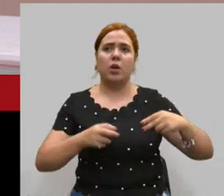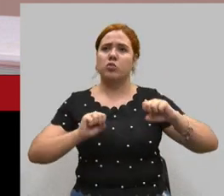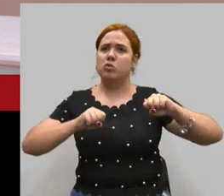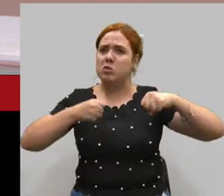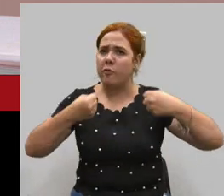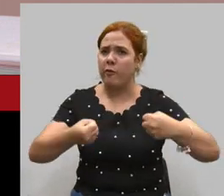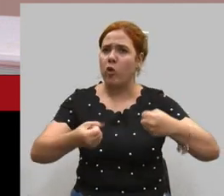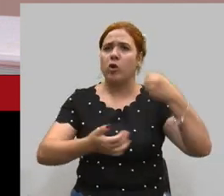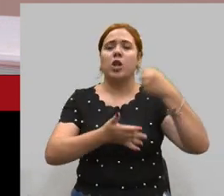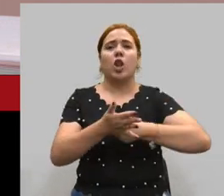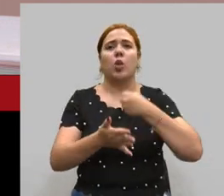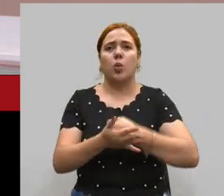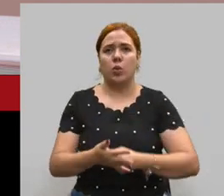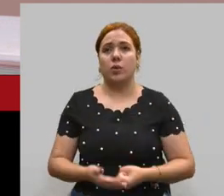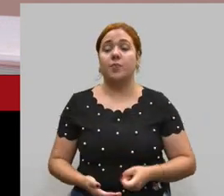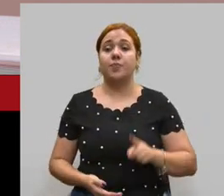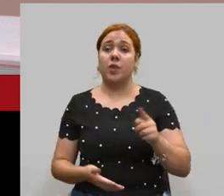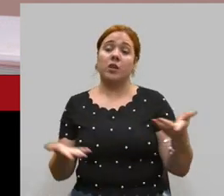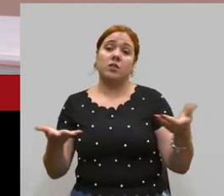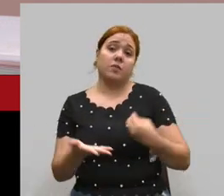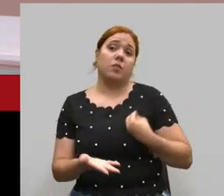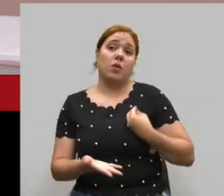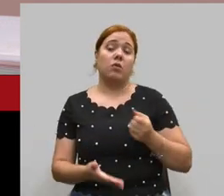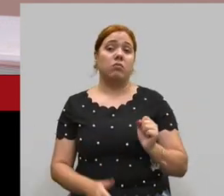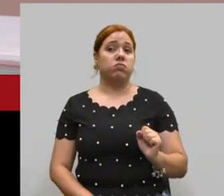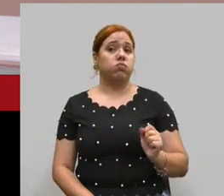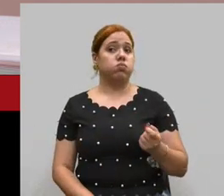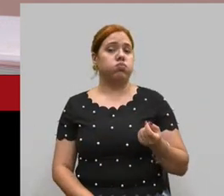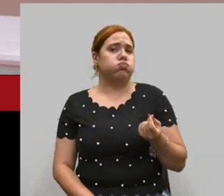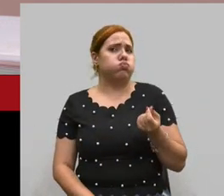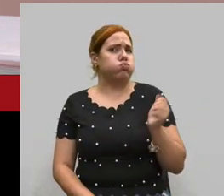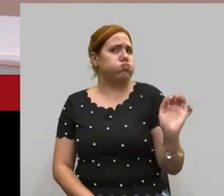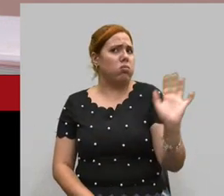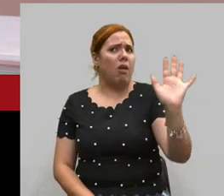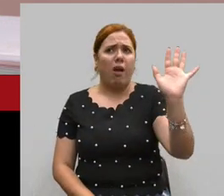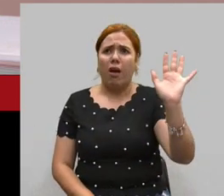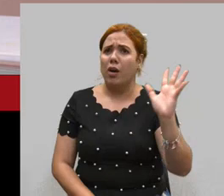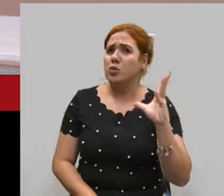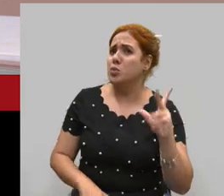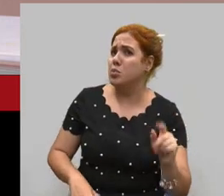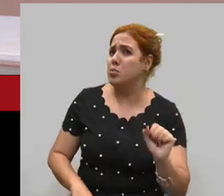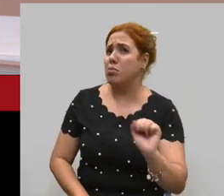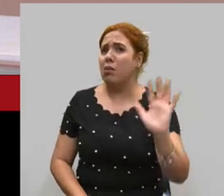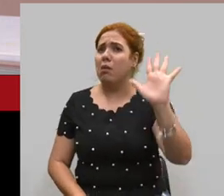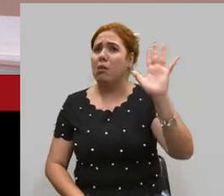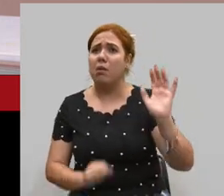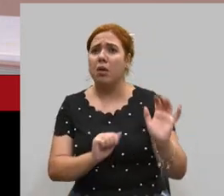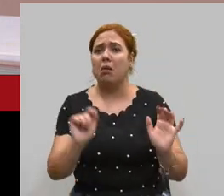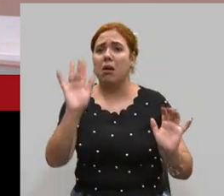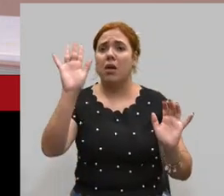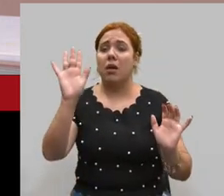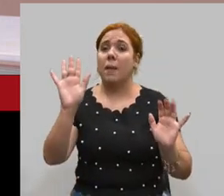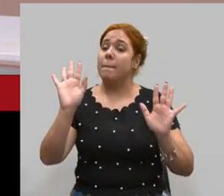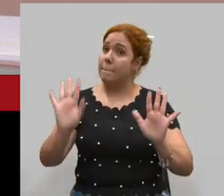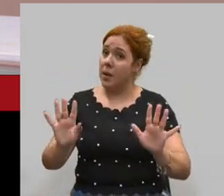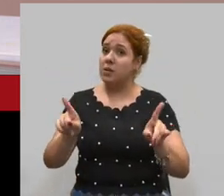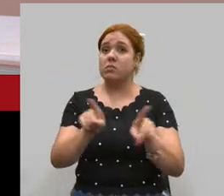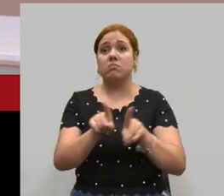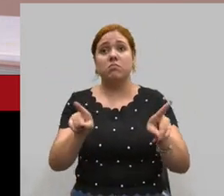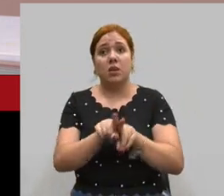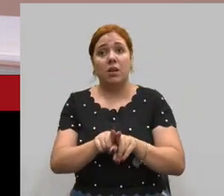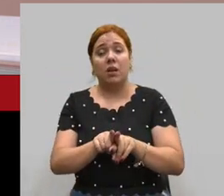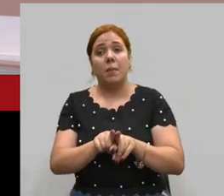custo de vida muito acima muito além do normal e uma capacidade laborativa muitas vezes